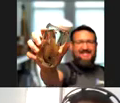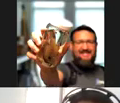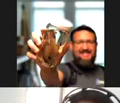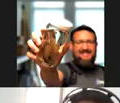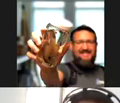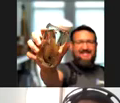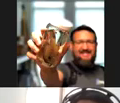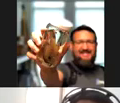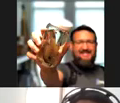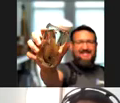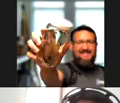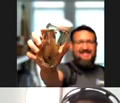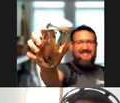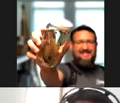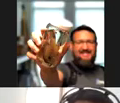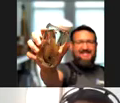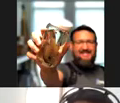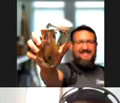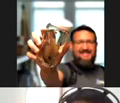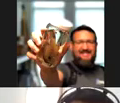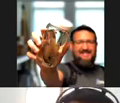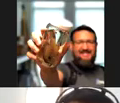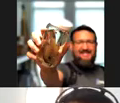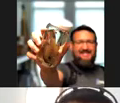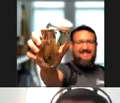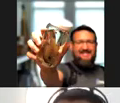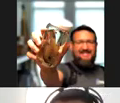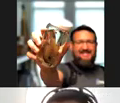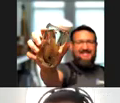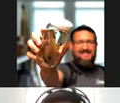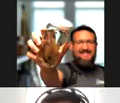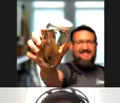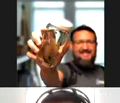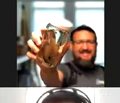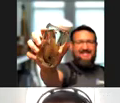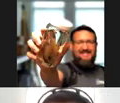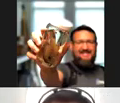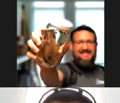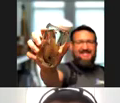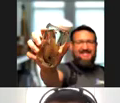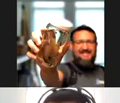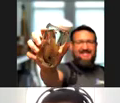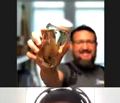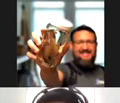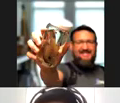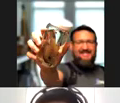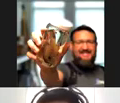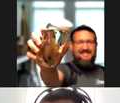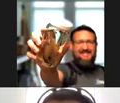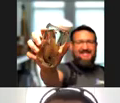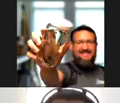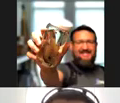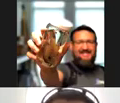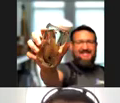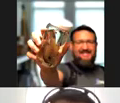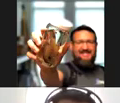o livro do Rapoport, Aerografia, né, de 75, e a macroecologia, né, que foi do Brown e do